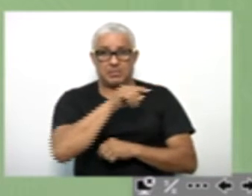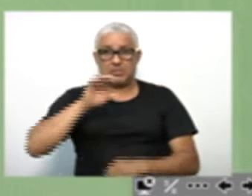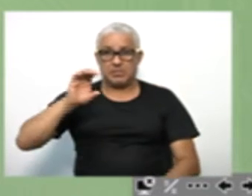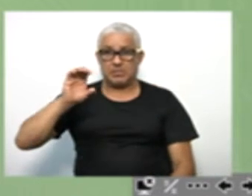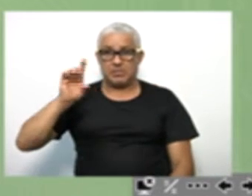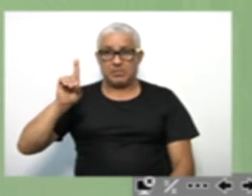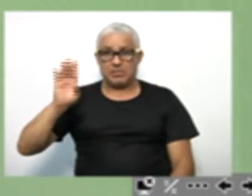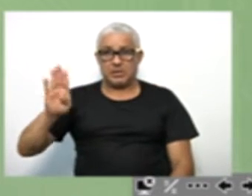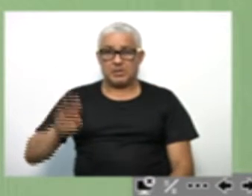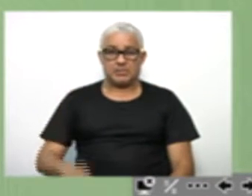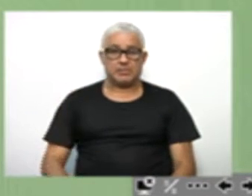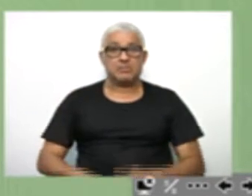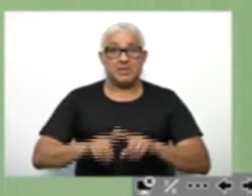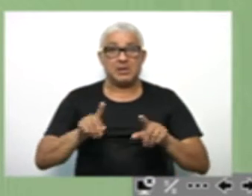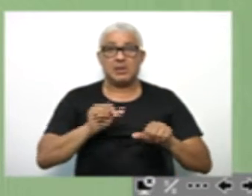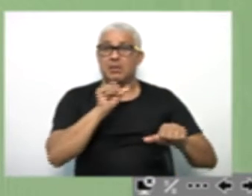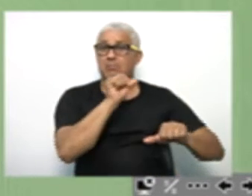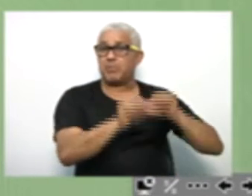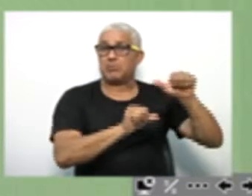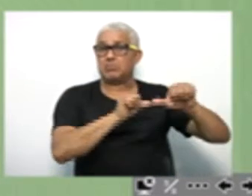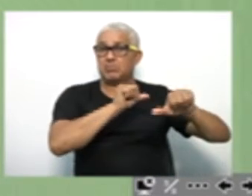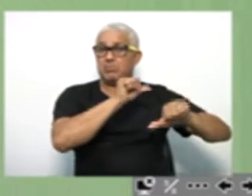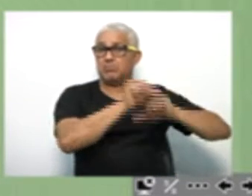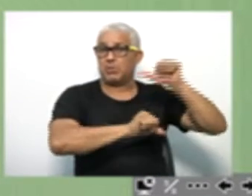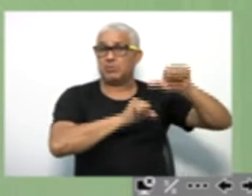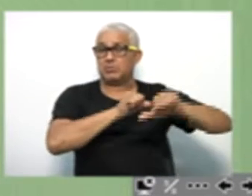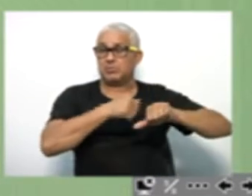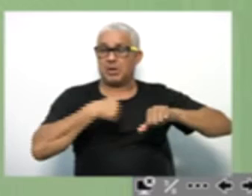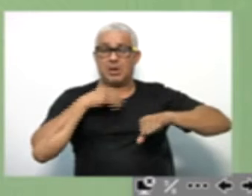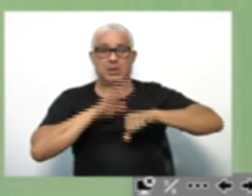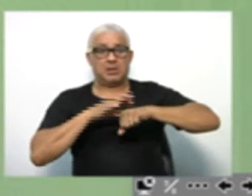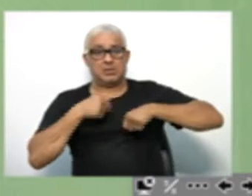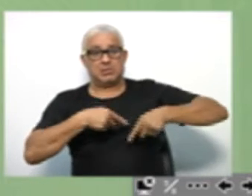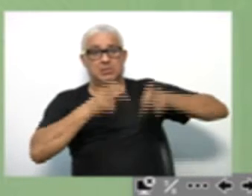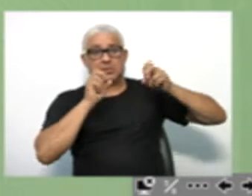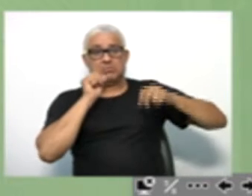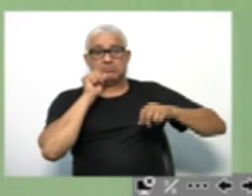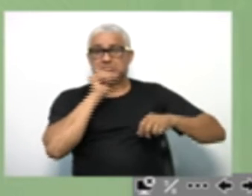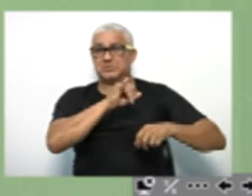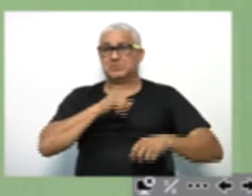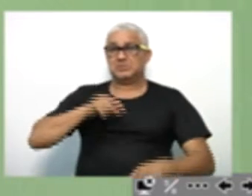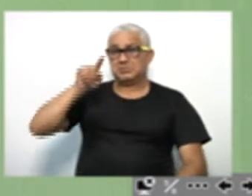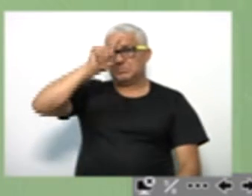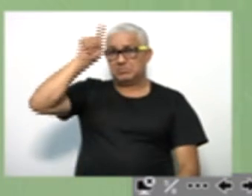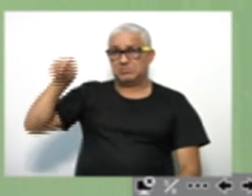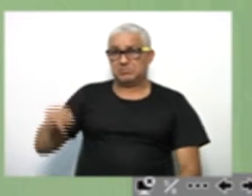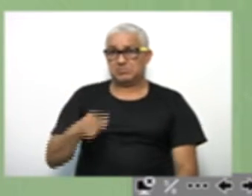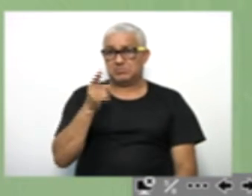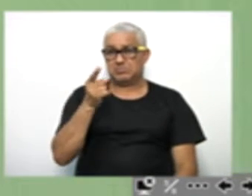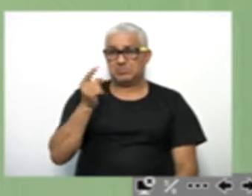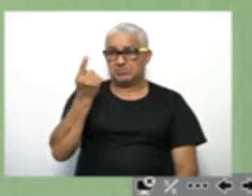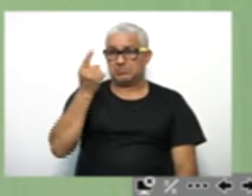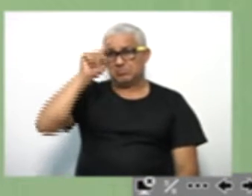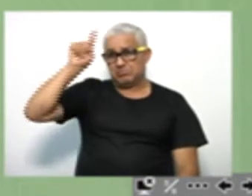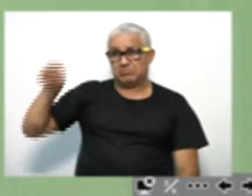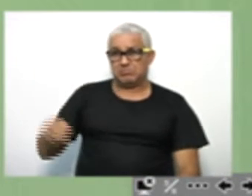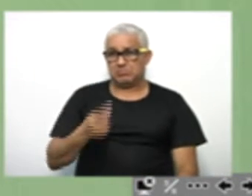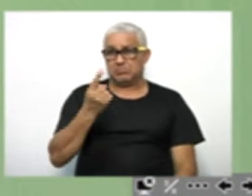Mas esse cenário muda e você percebe que investir esse R$ 1 milhão em determinado